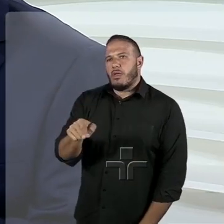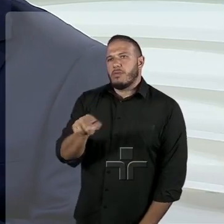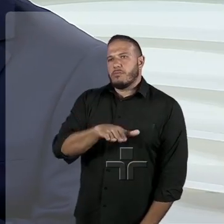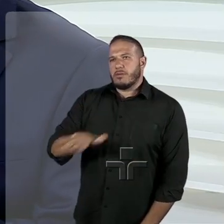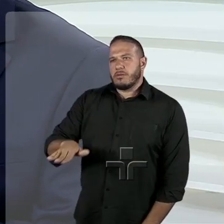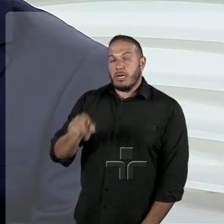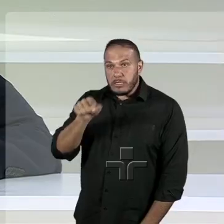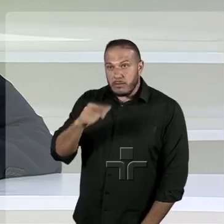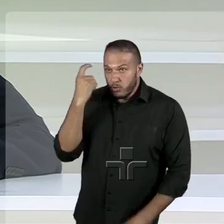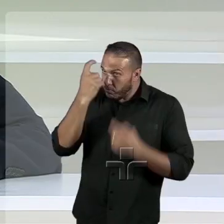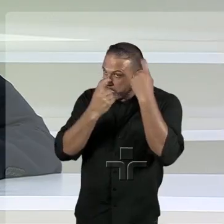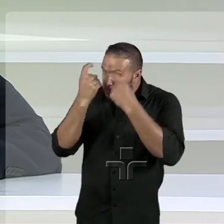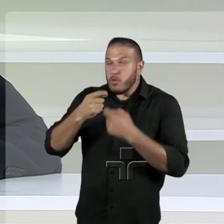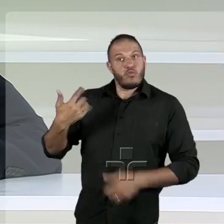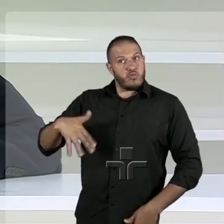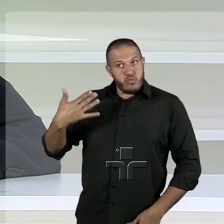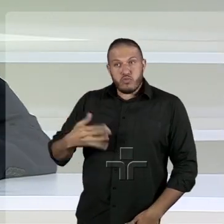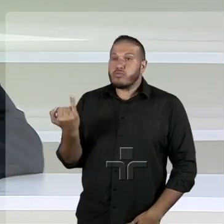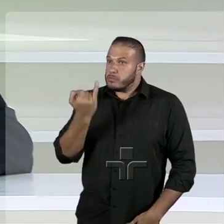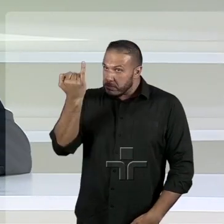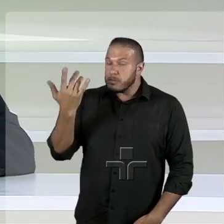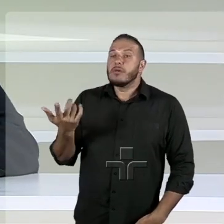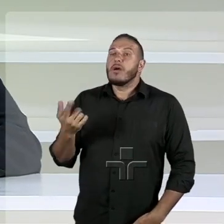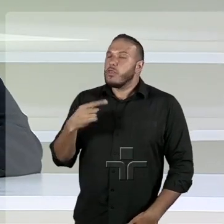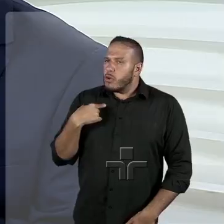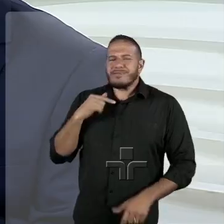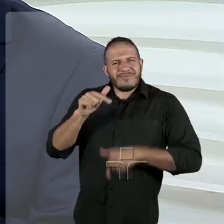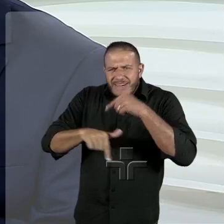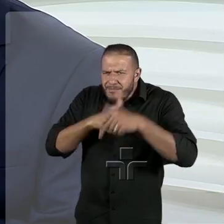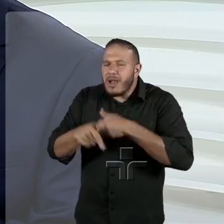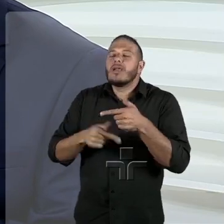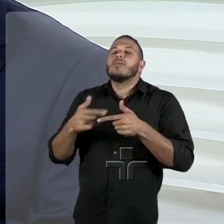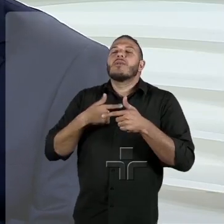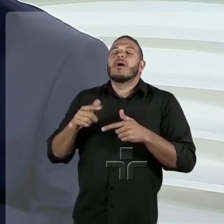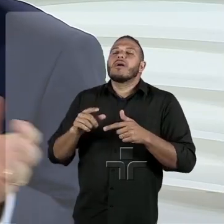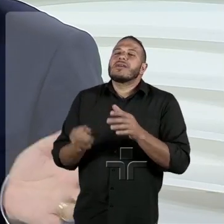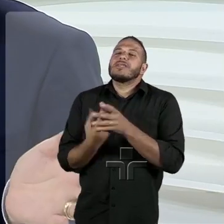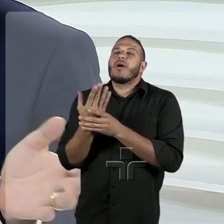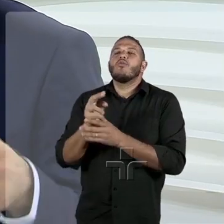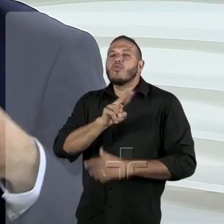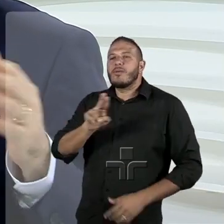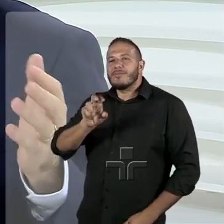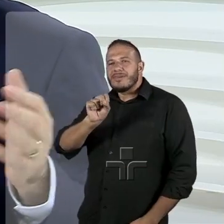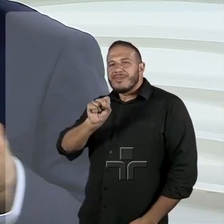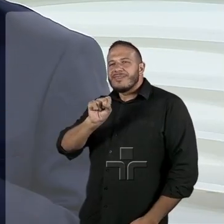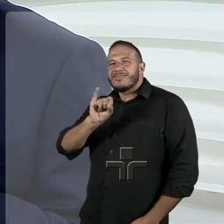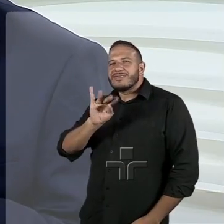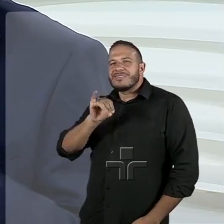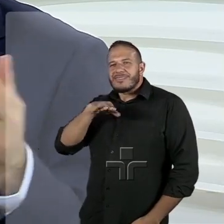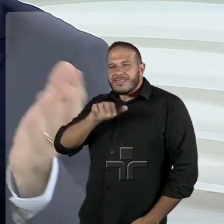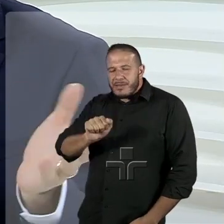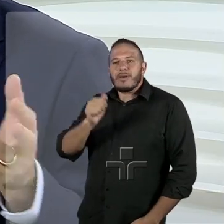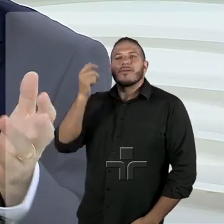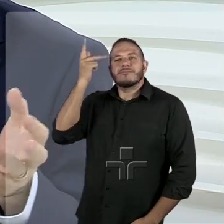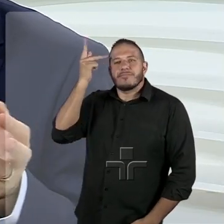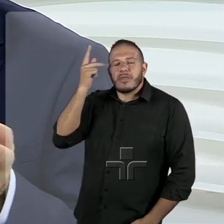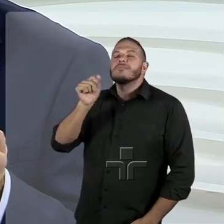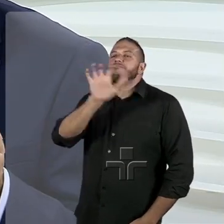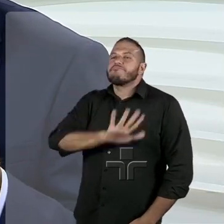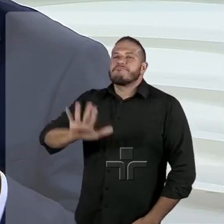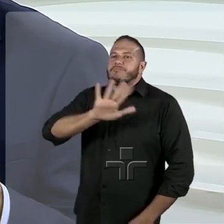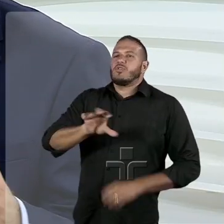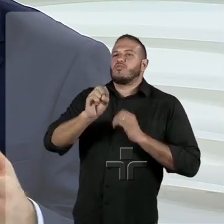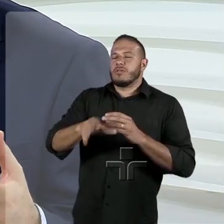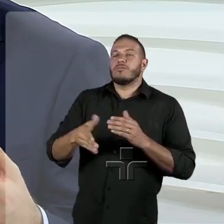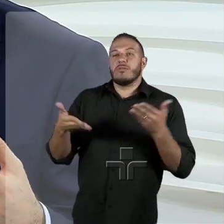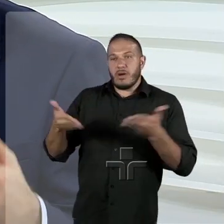para a gente. Nós estamos trabalhando muito para desenvolver o Sistema Paulista de Educação. A gente aguarda que avance o SNE, o Sistema